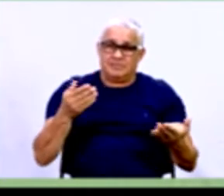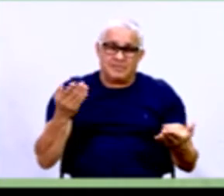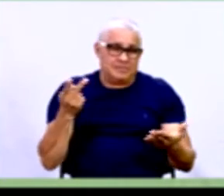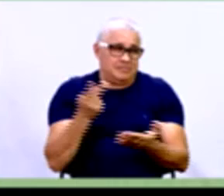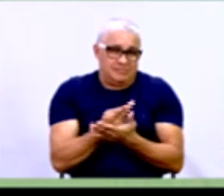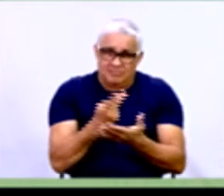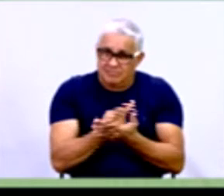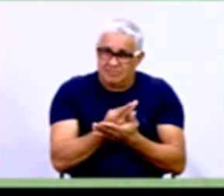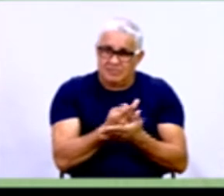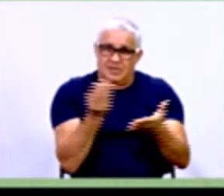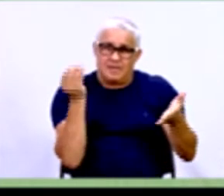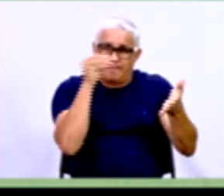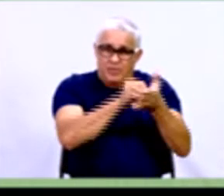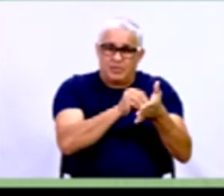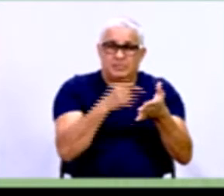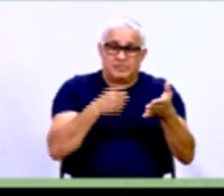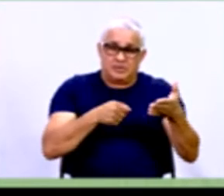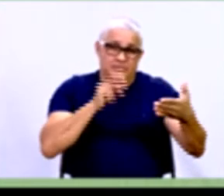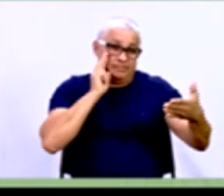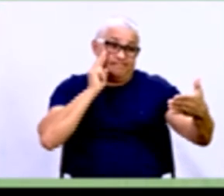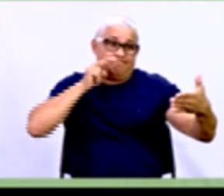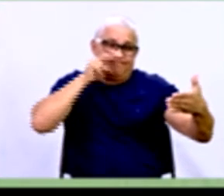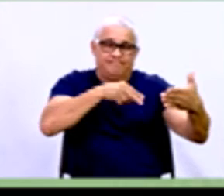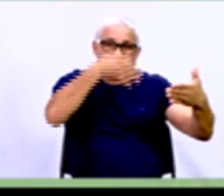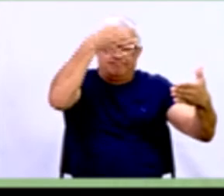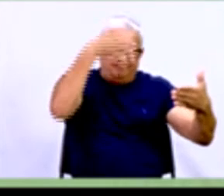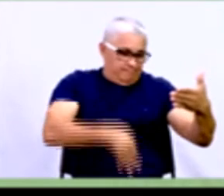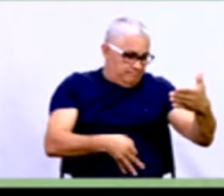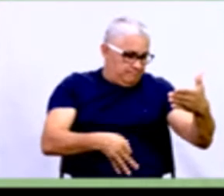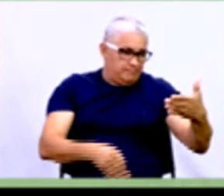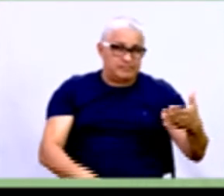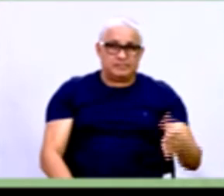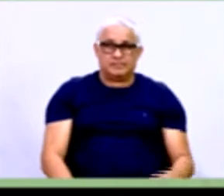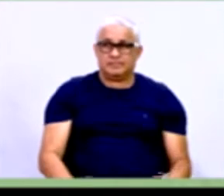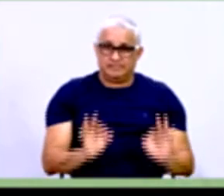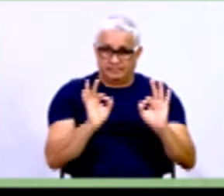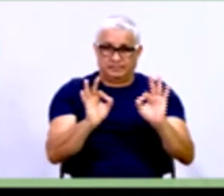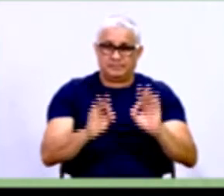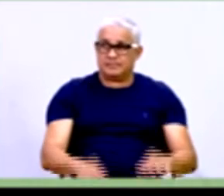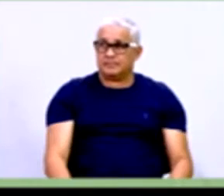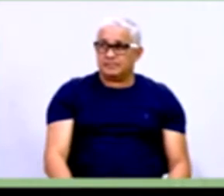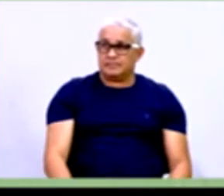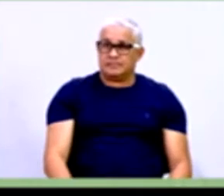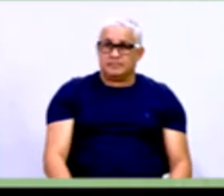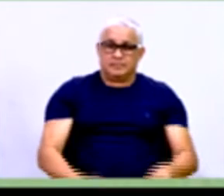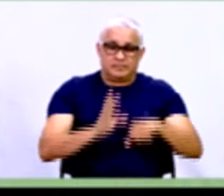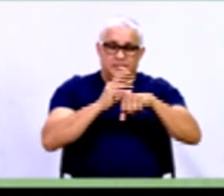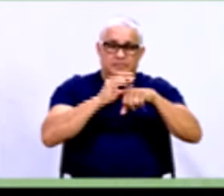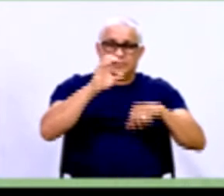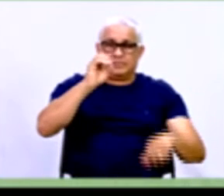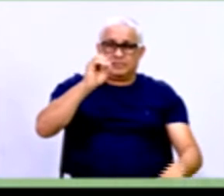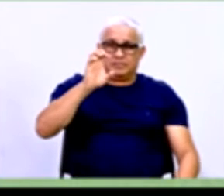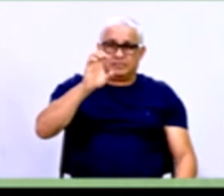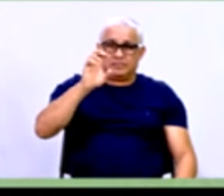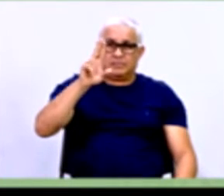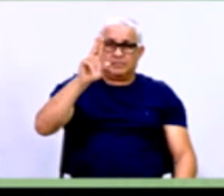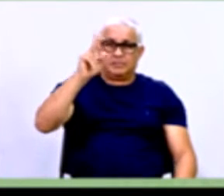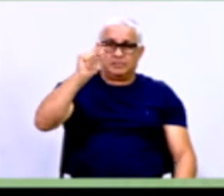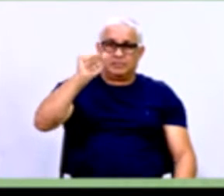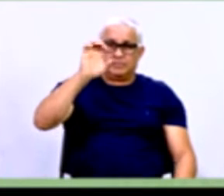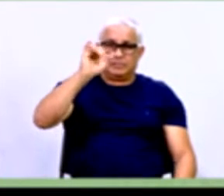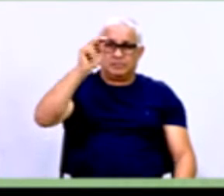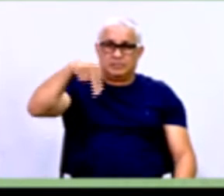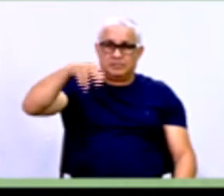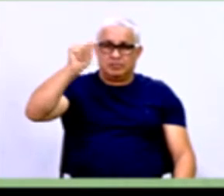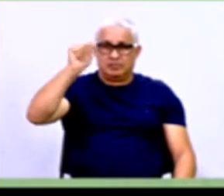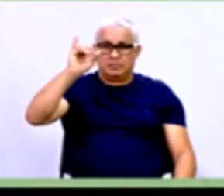exemplo. Então é necessário observar isso, certo? Vamos passar agora aqui para a classificação das doenças ocupacionais. Professor, você está falando de acidente, agora você vem